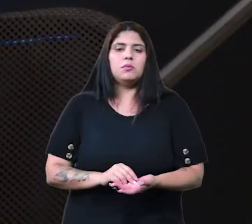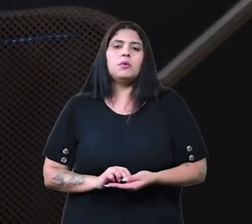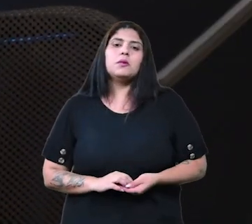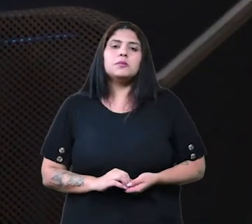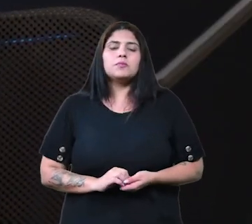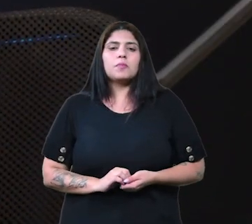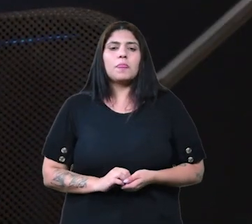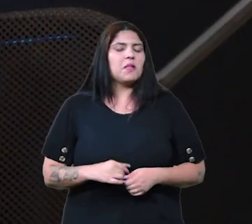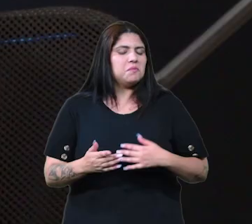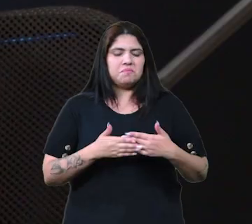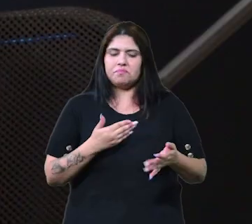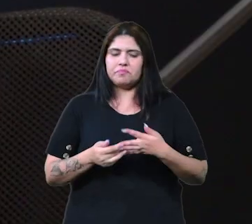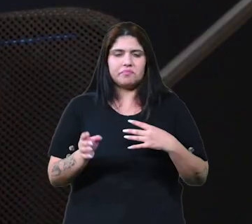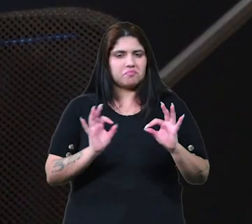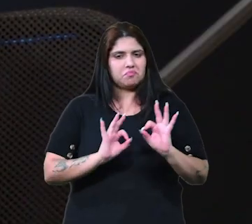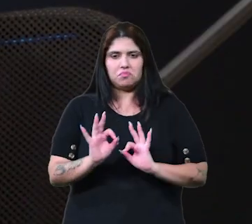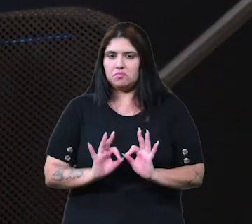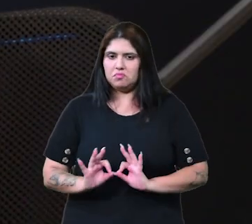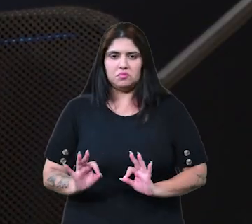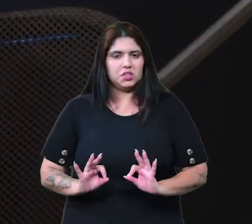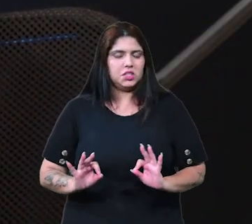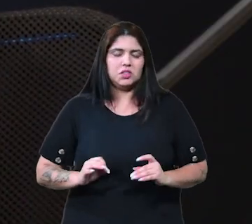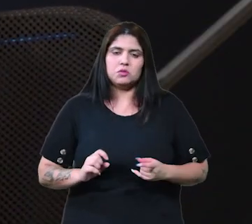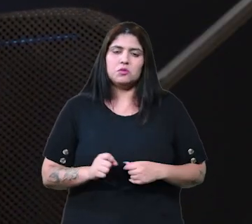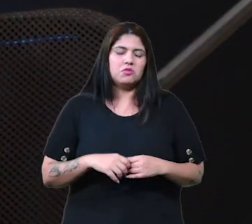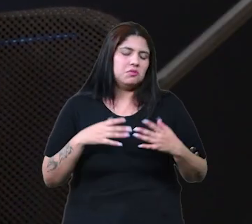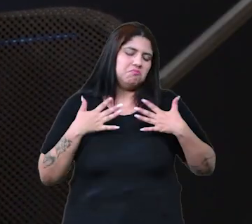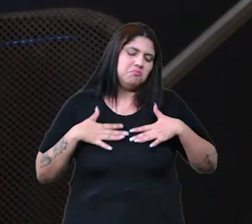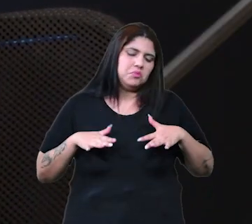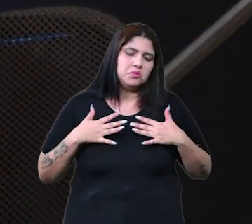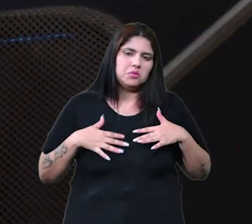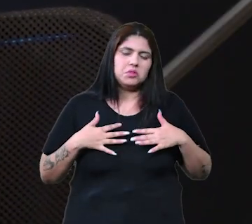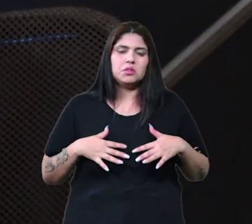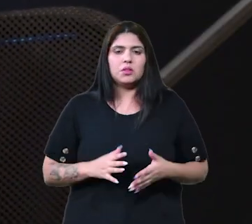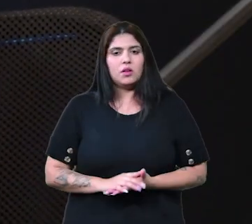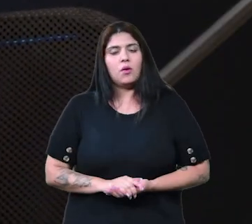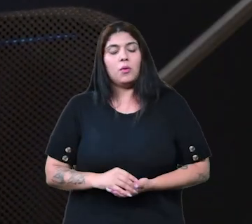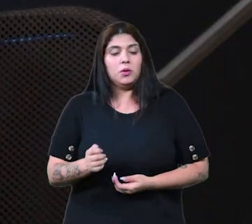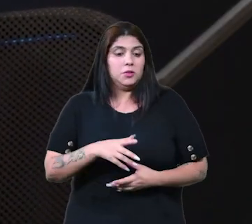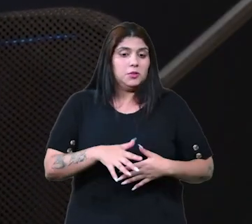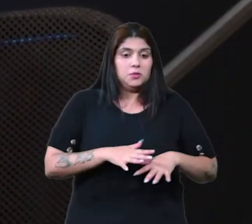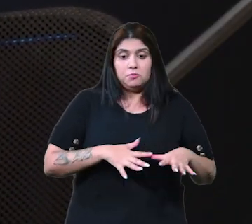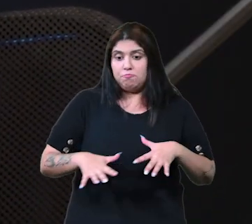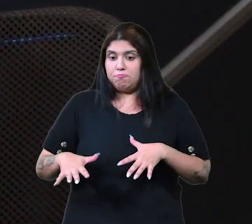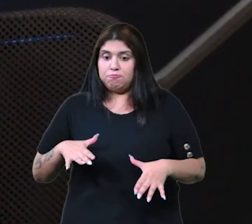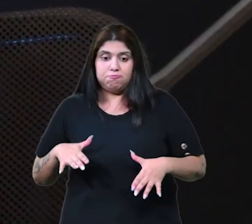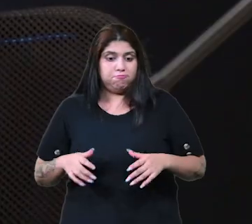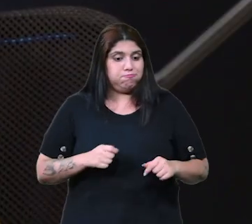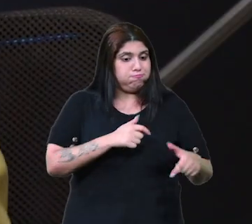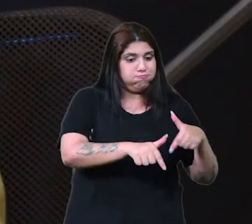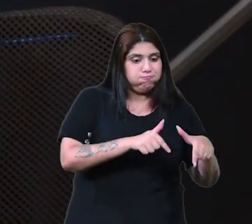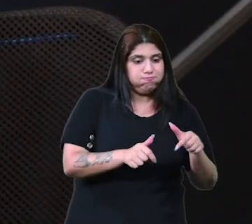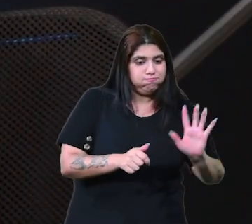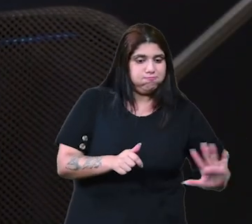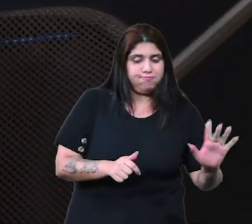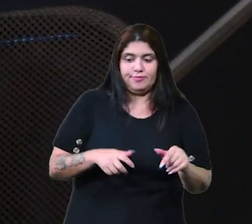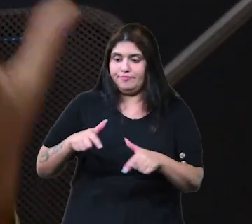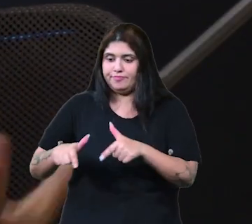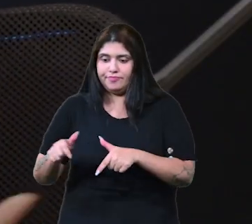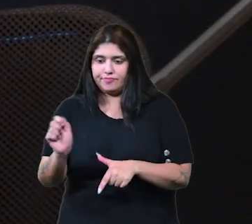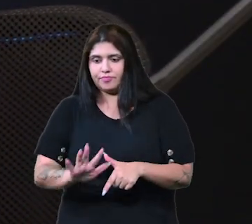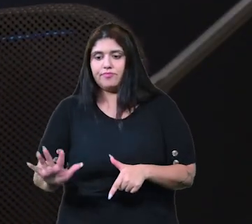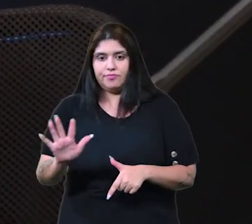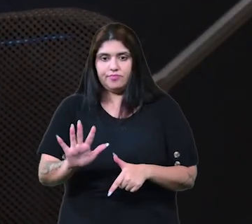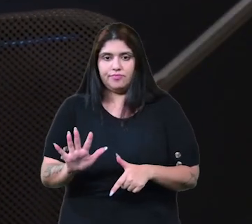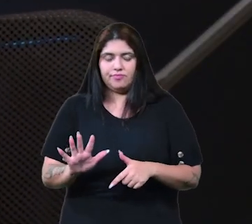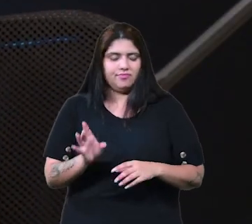qualquer organização. Então, fica muito tranquilo para eles se movimentarem aí nos diversos tipos